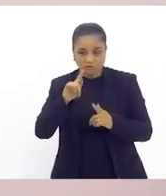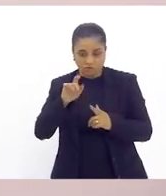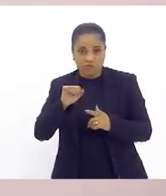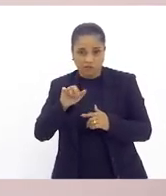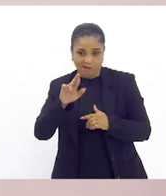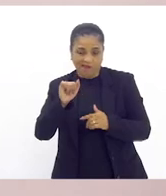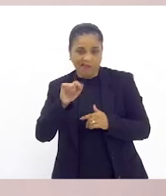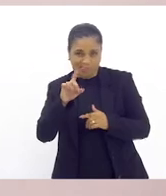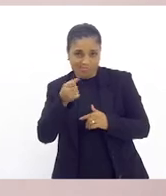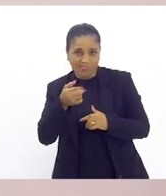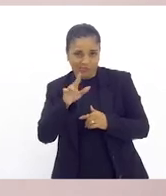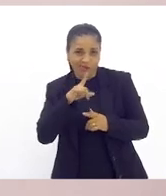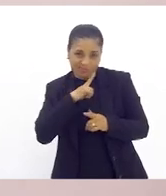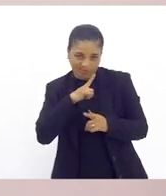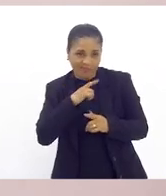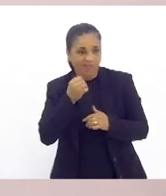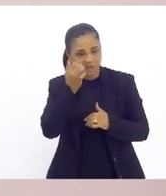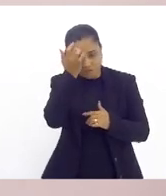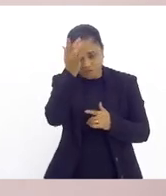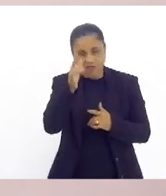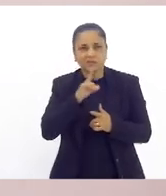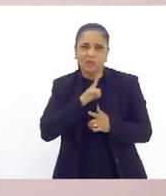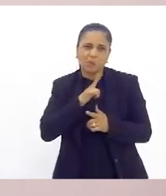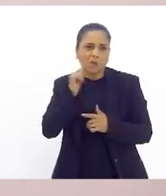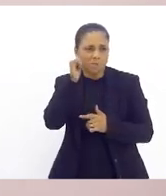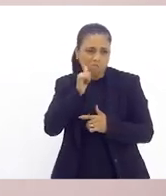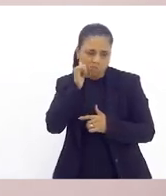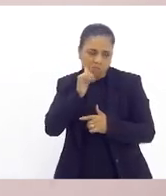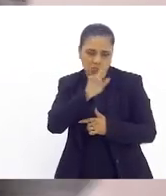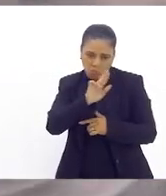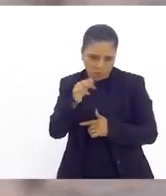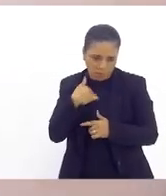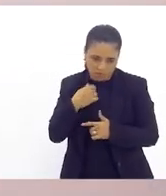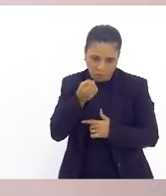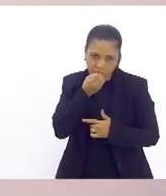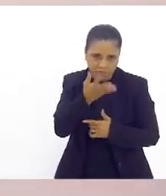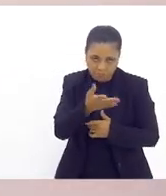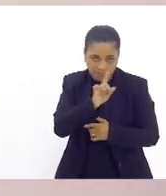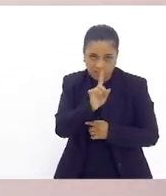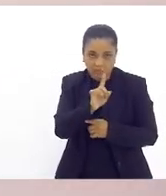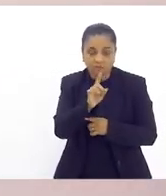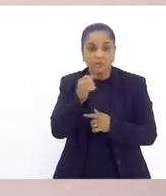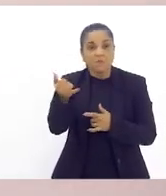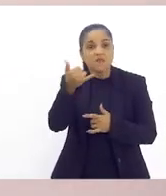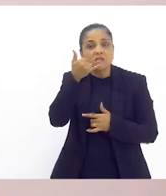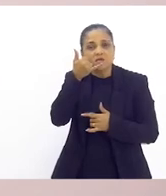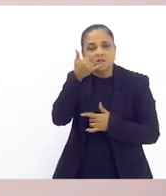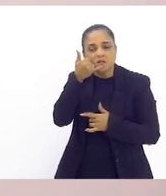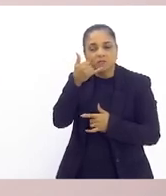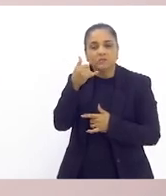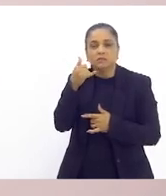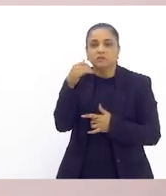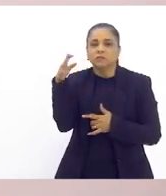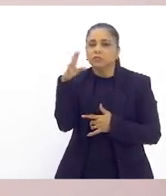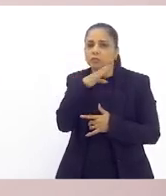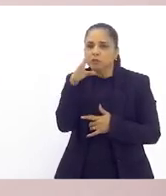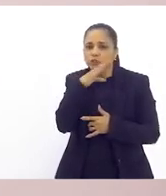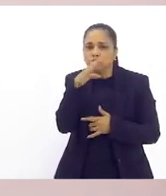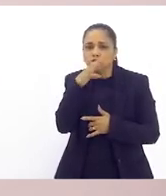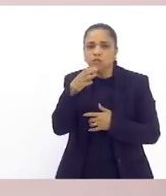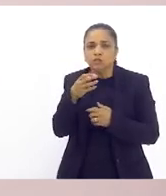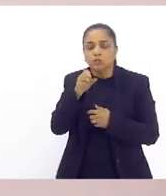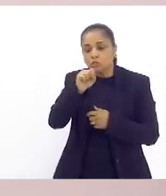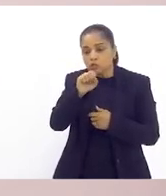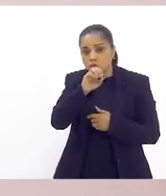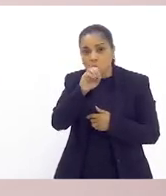e uma uma senhora eu não vou citar o nome aqui porque não convém te ligar chorando pedindo socorro Você conhece um lugar que tem